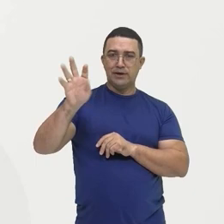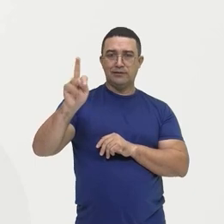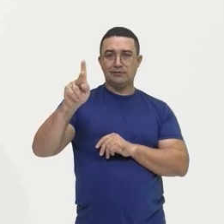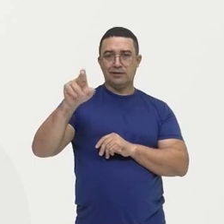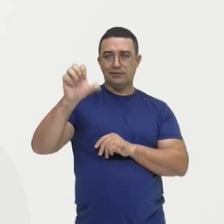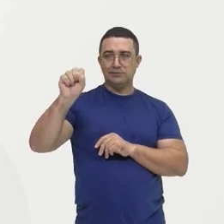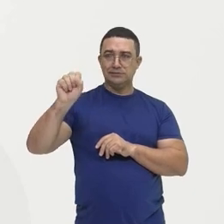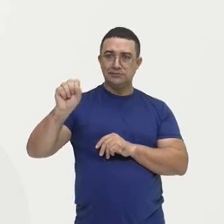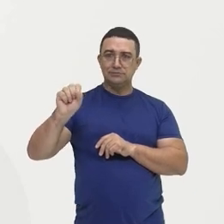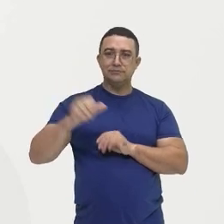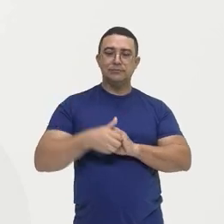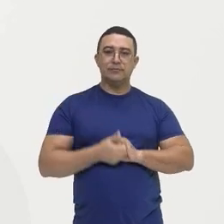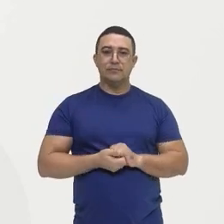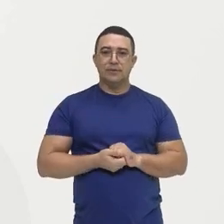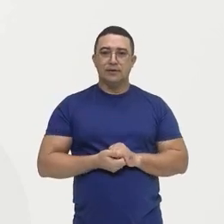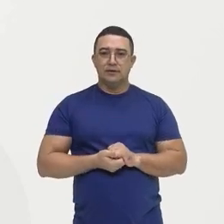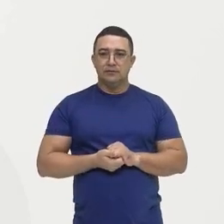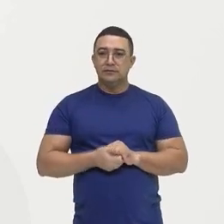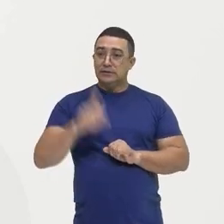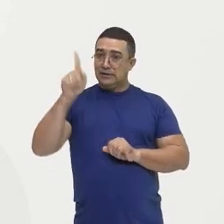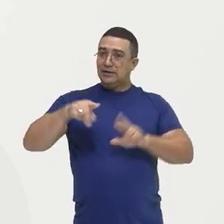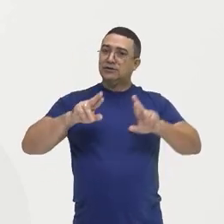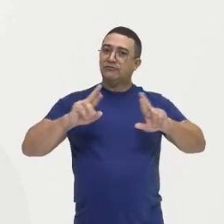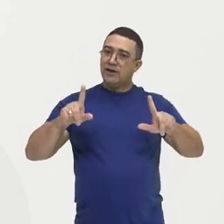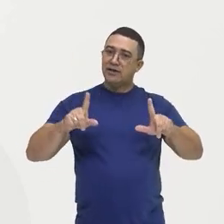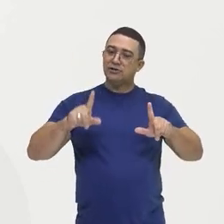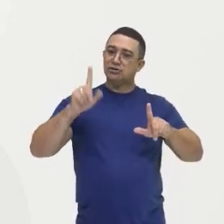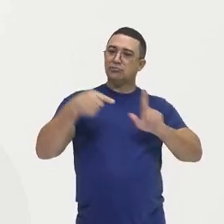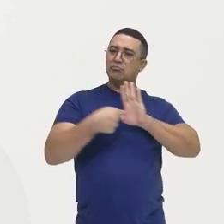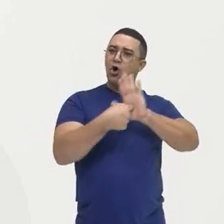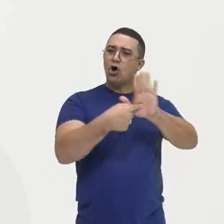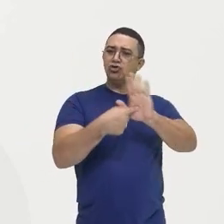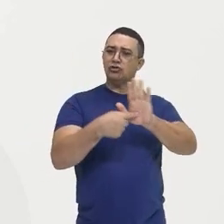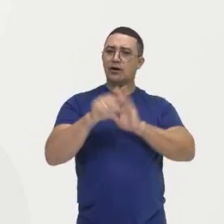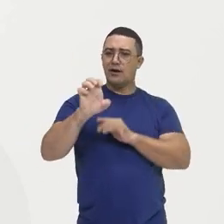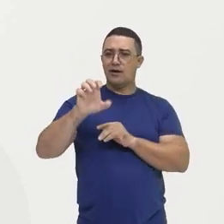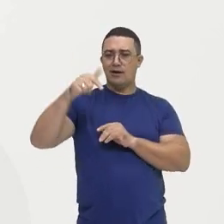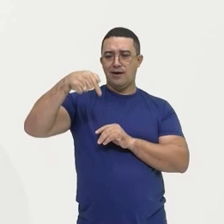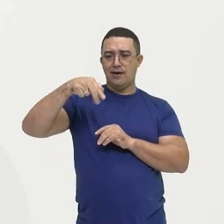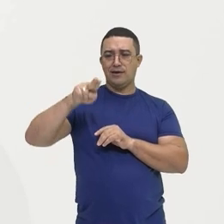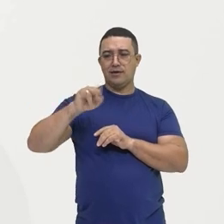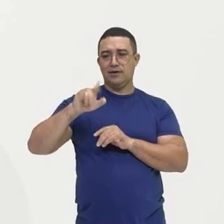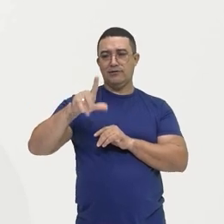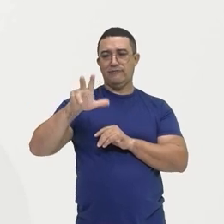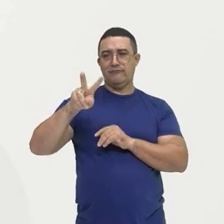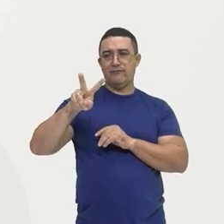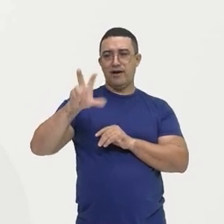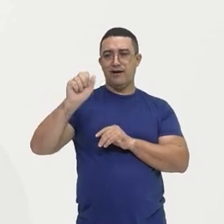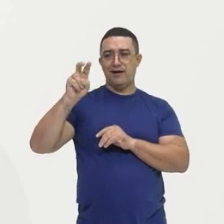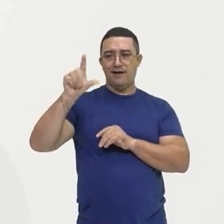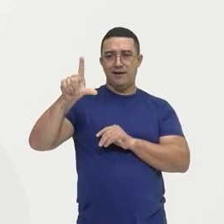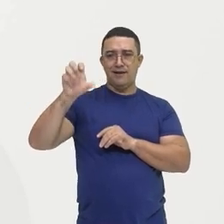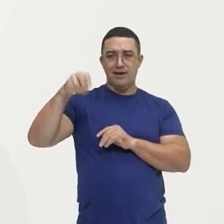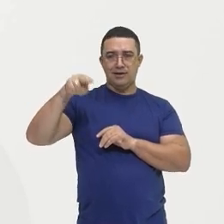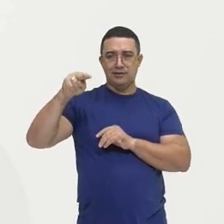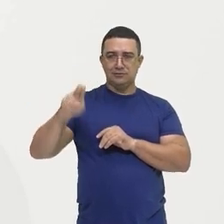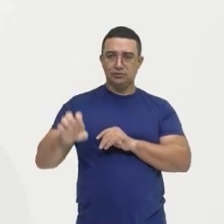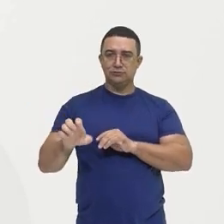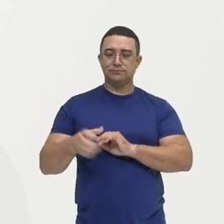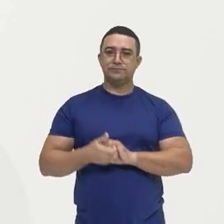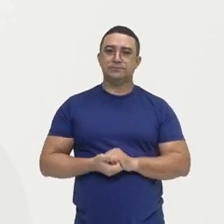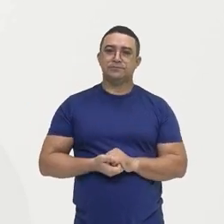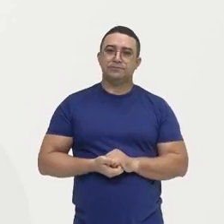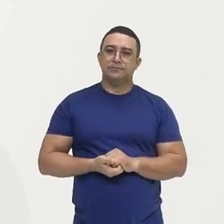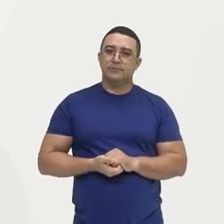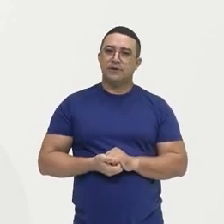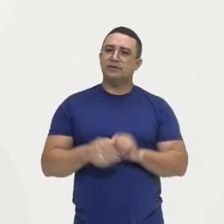de Mercator ou de Mercato, né? Que as áreas dos continentes, elas já vão ser idênticas. E no mapinha, a gente consegue também